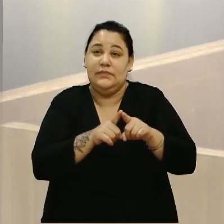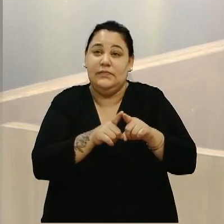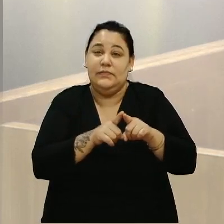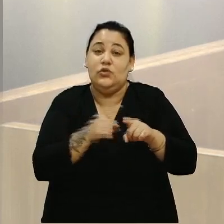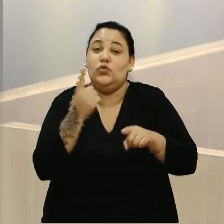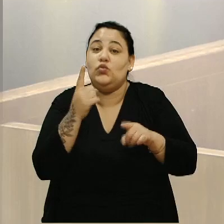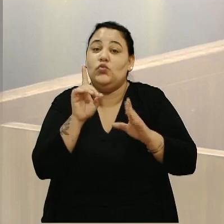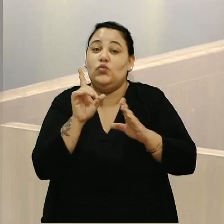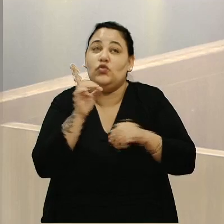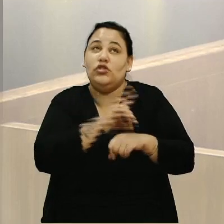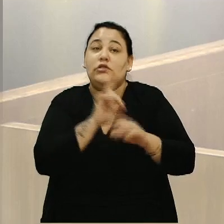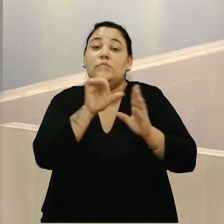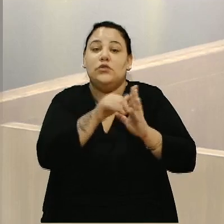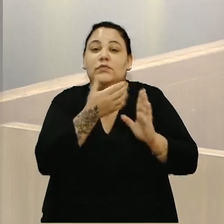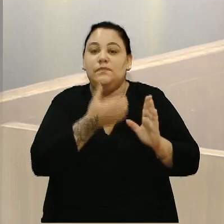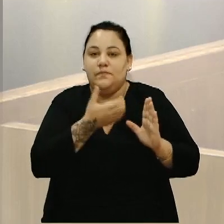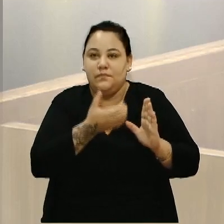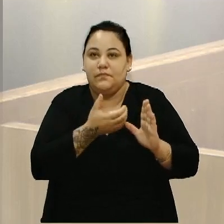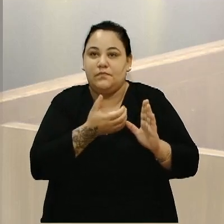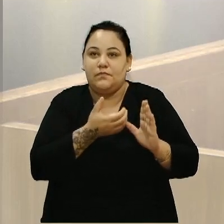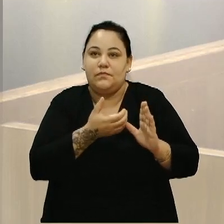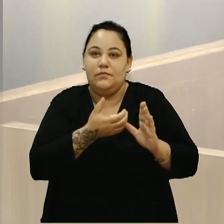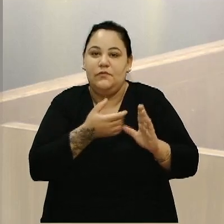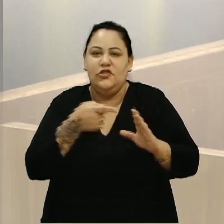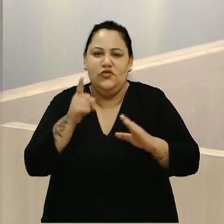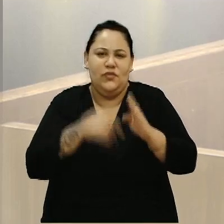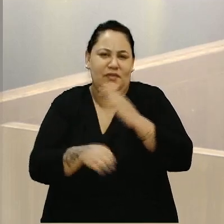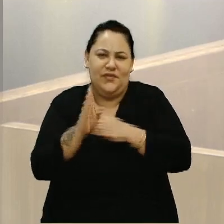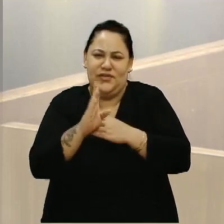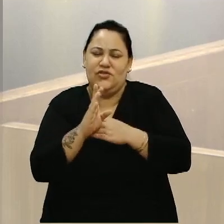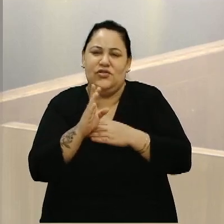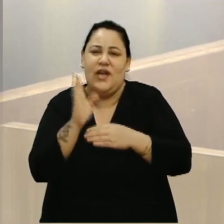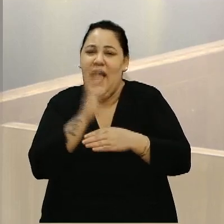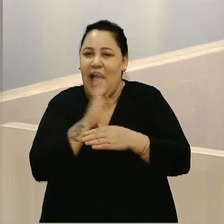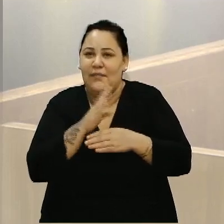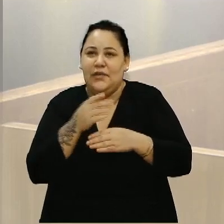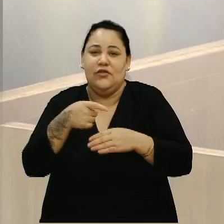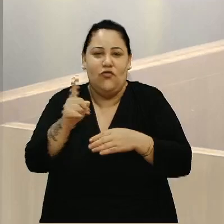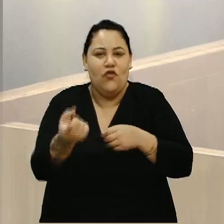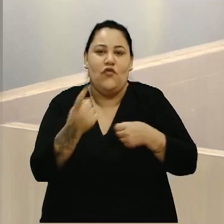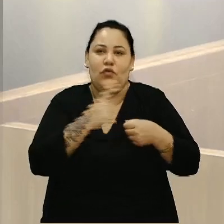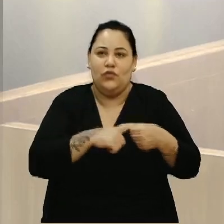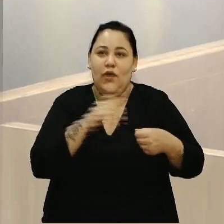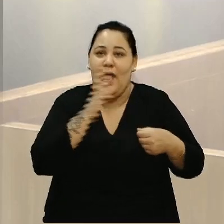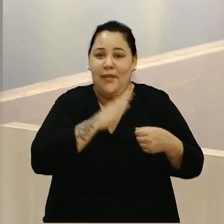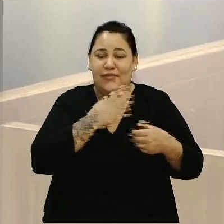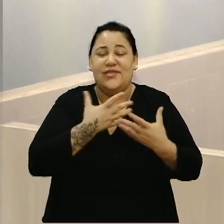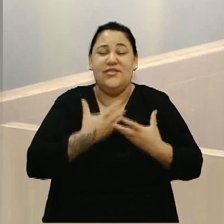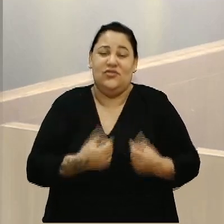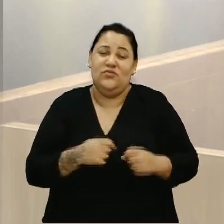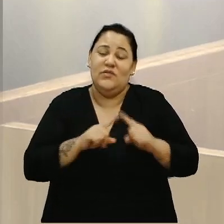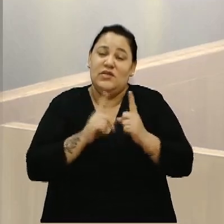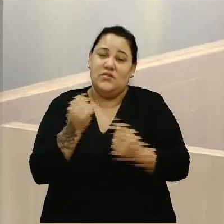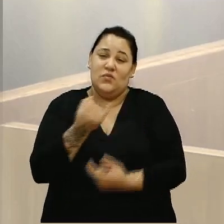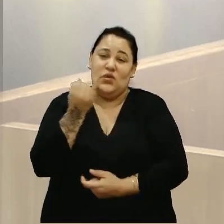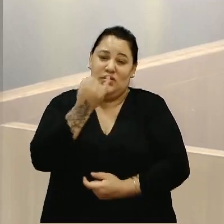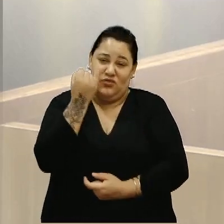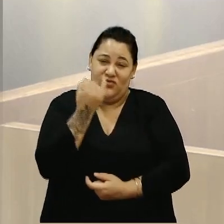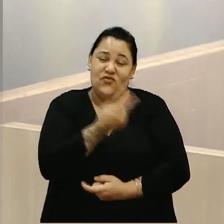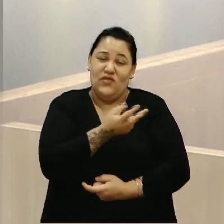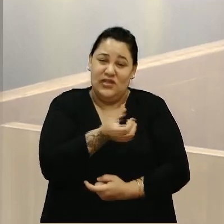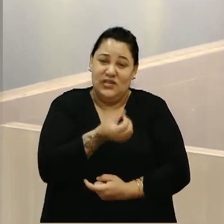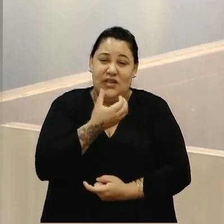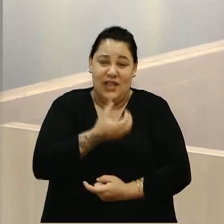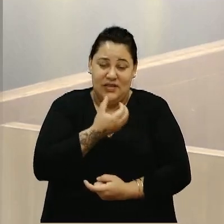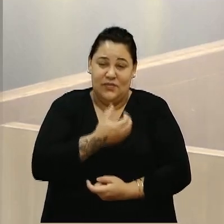dia depois do Natal. Foi um bate e volta, bem cansativo, mas fundamental. 26 de dezembro,